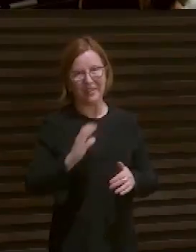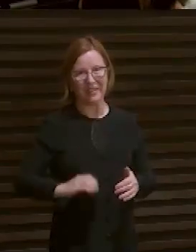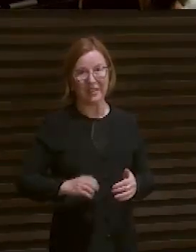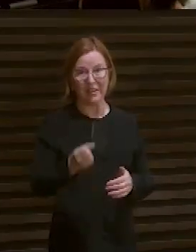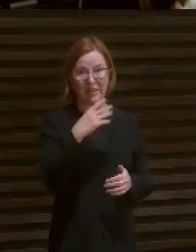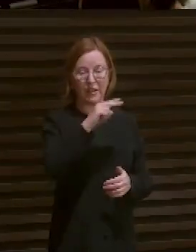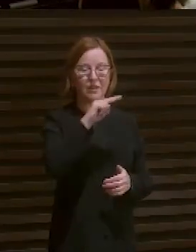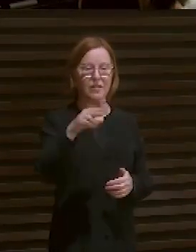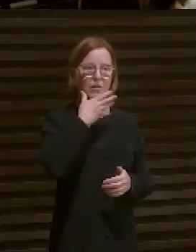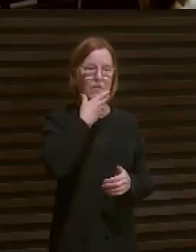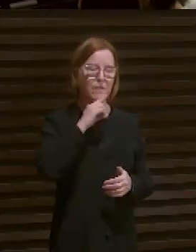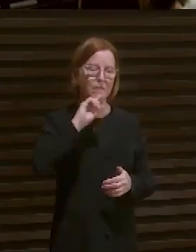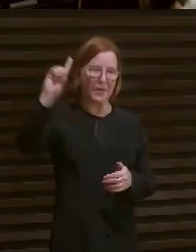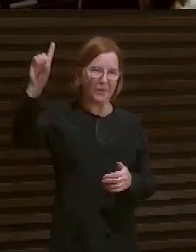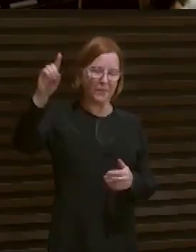Segundo,